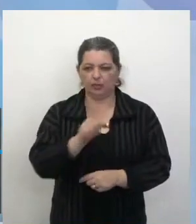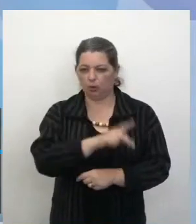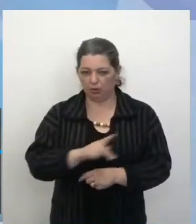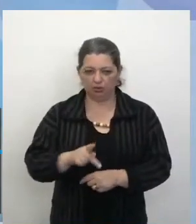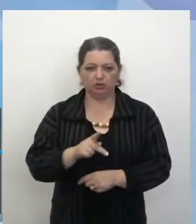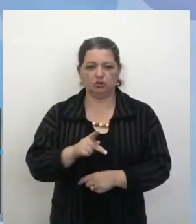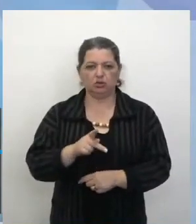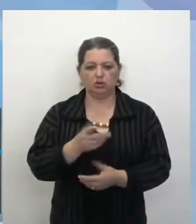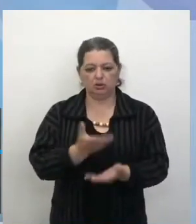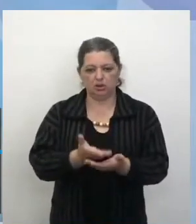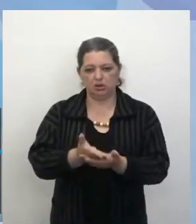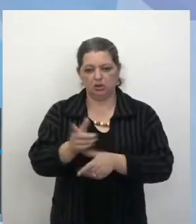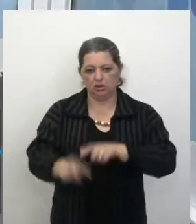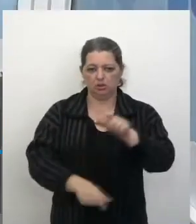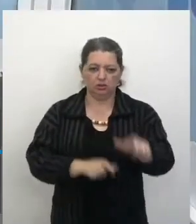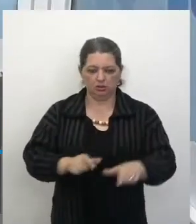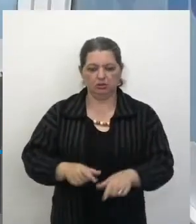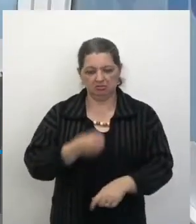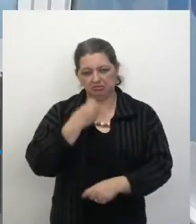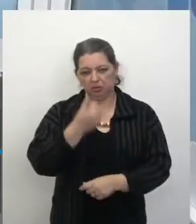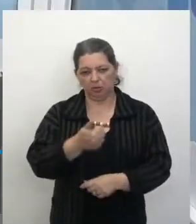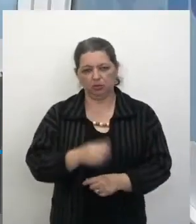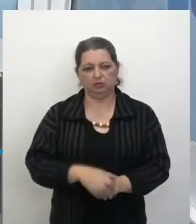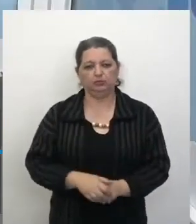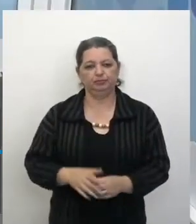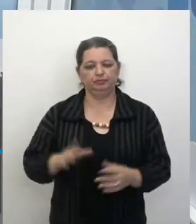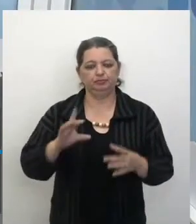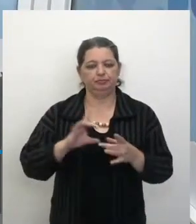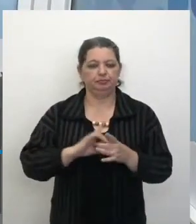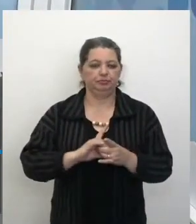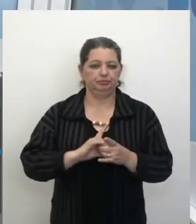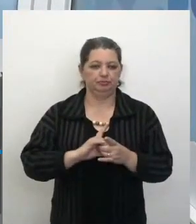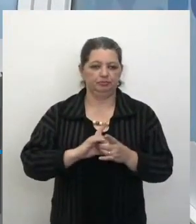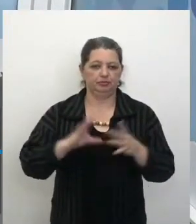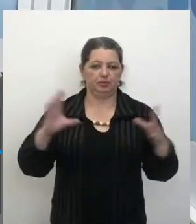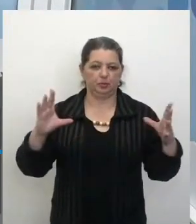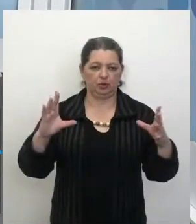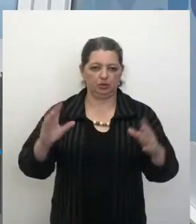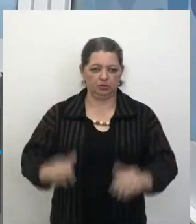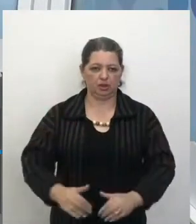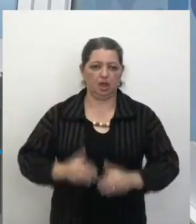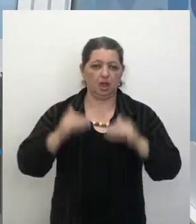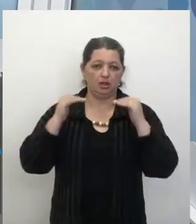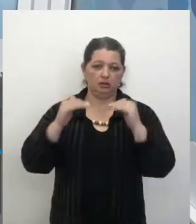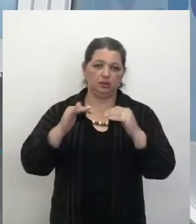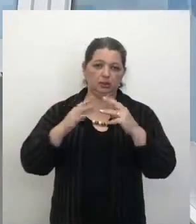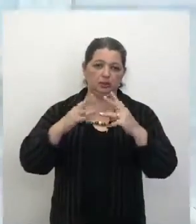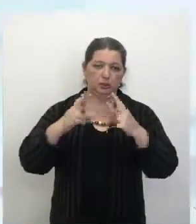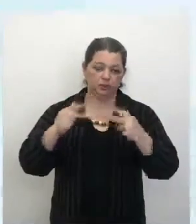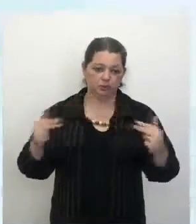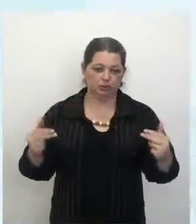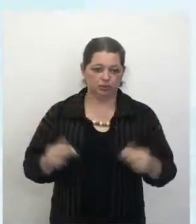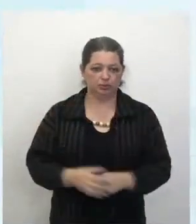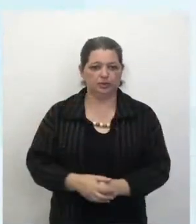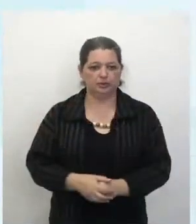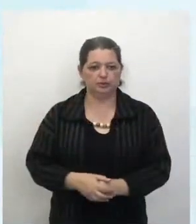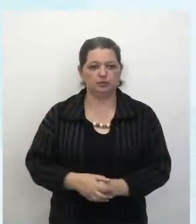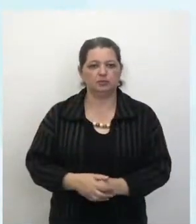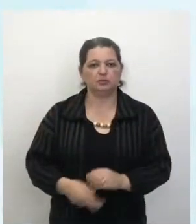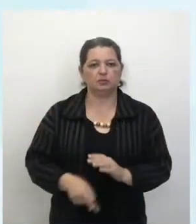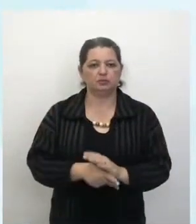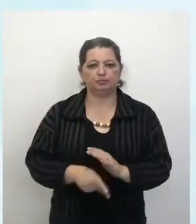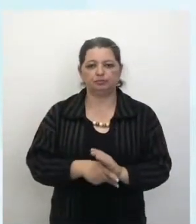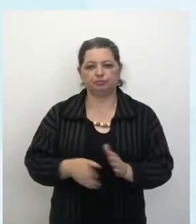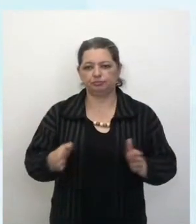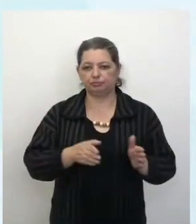professores estudantes está muito bem democracia acima de exata ruim também estado novo varguista de